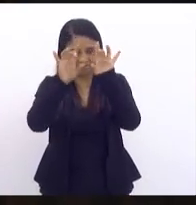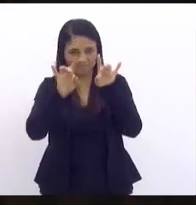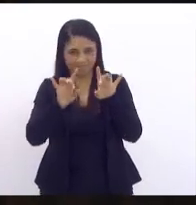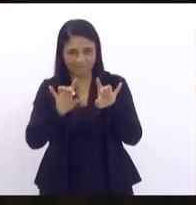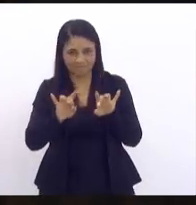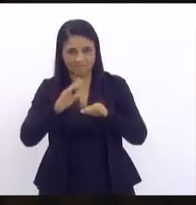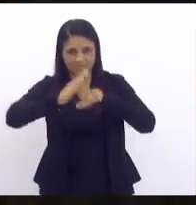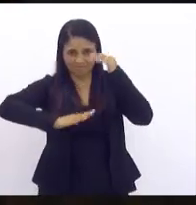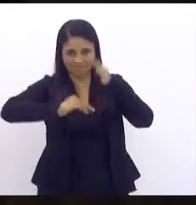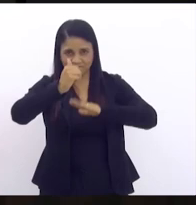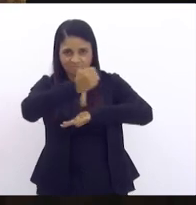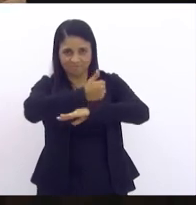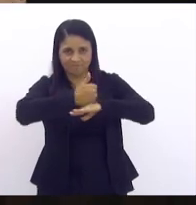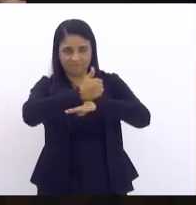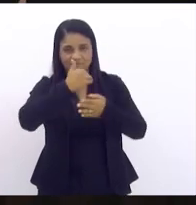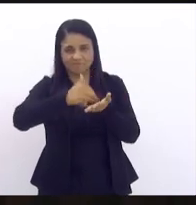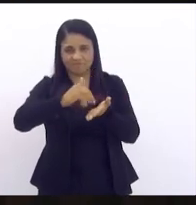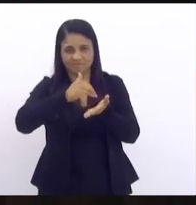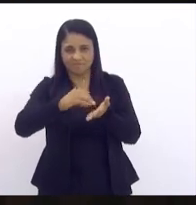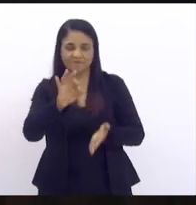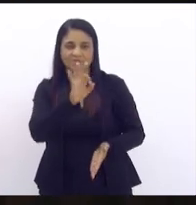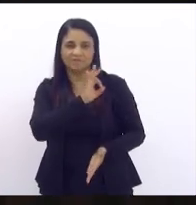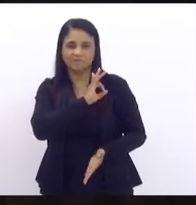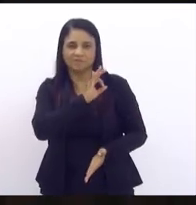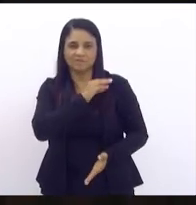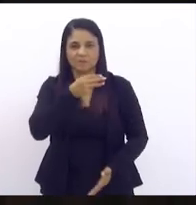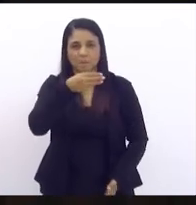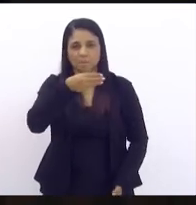especializadas e especiais da Secretaria do Estado de Polícia Militar,